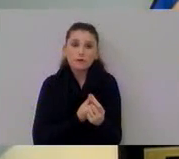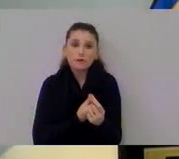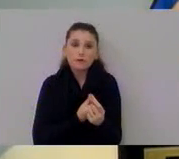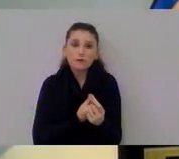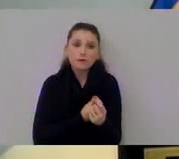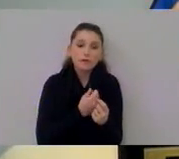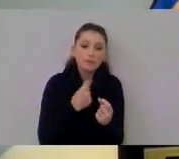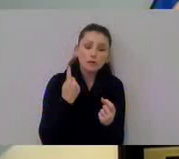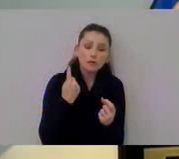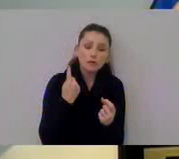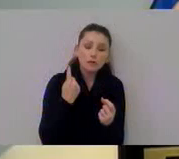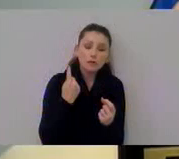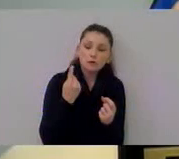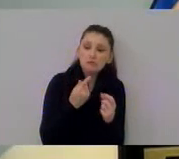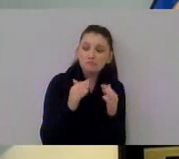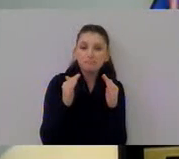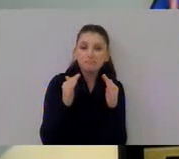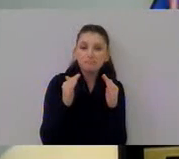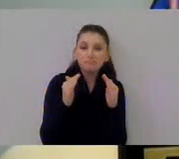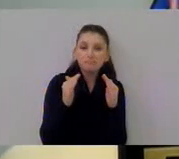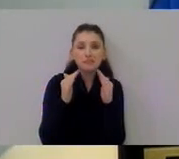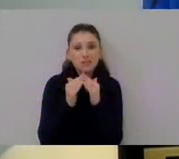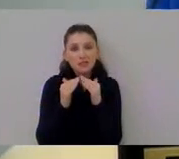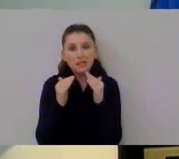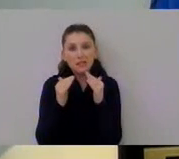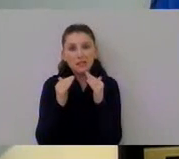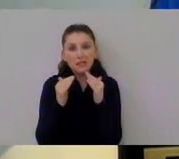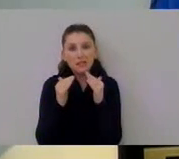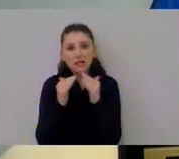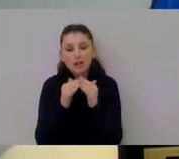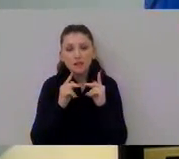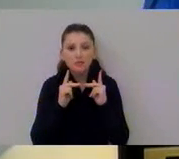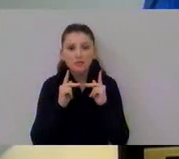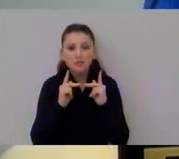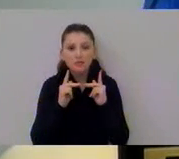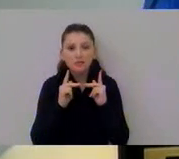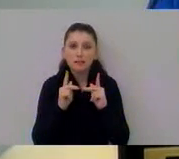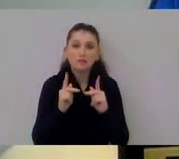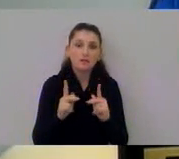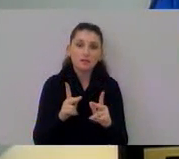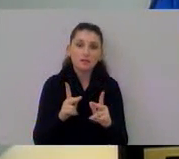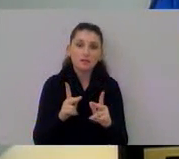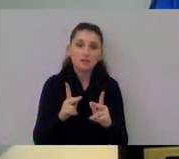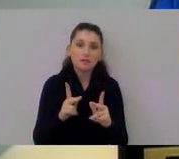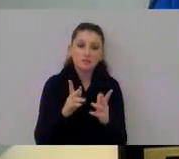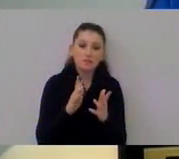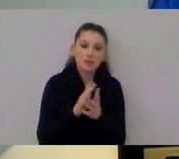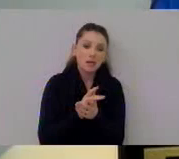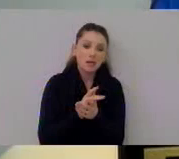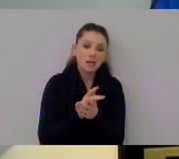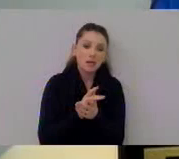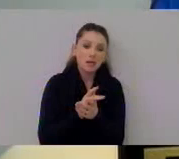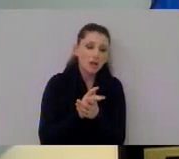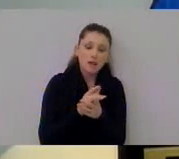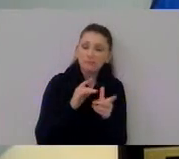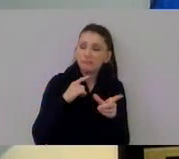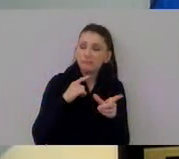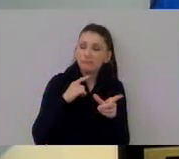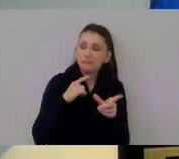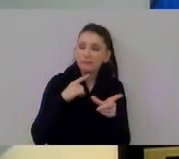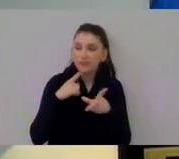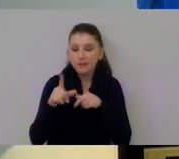a maior parte do tempo. Muitos no trabalho, mas